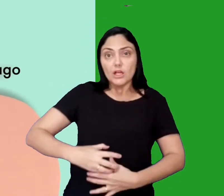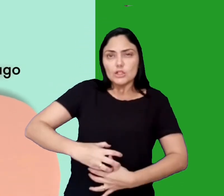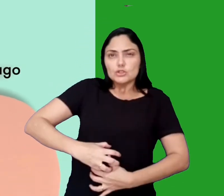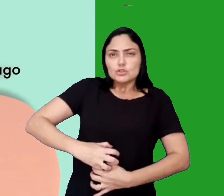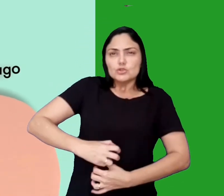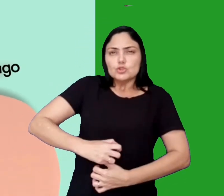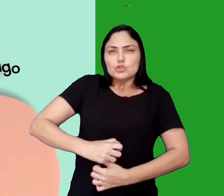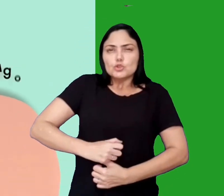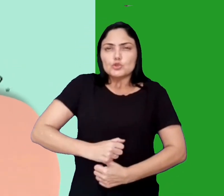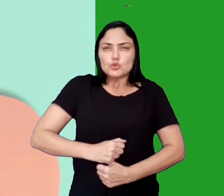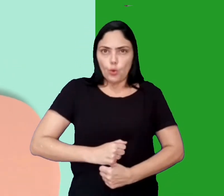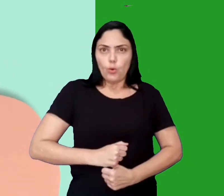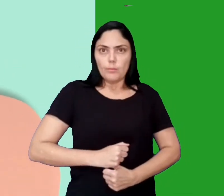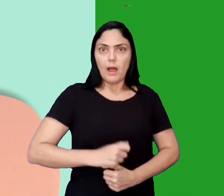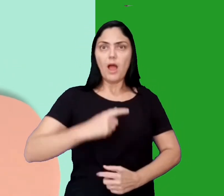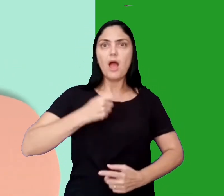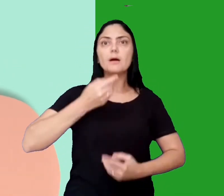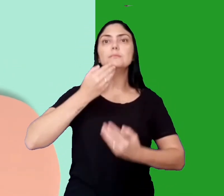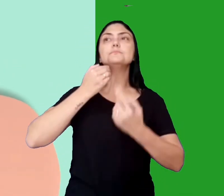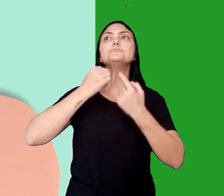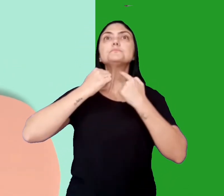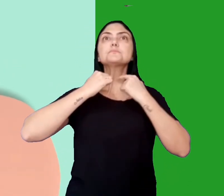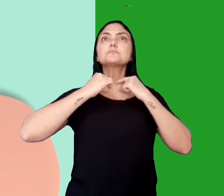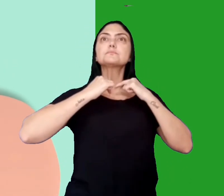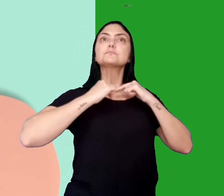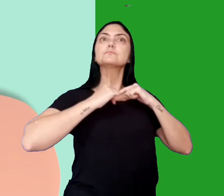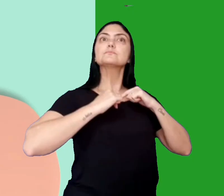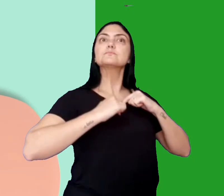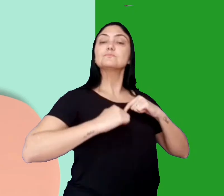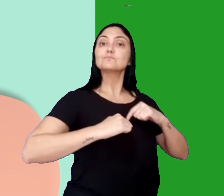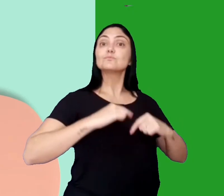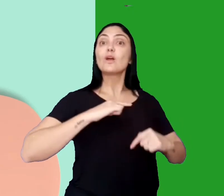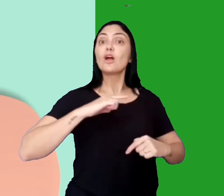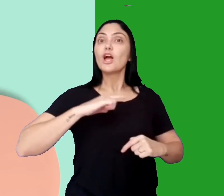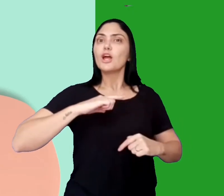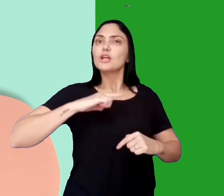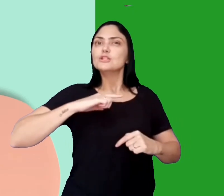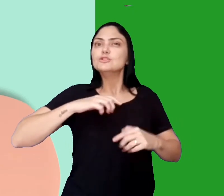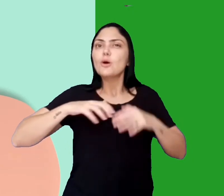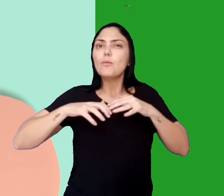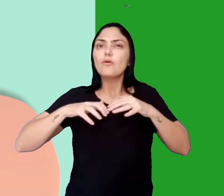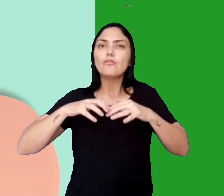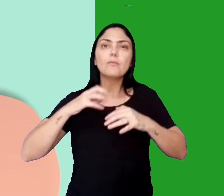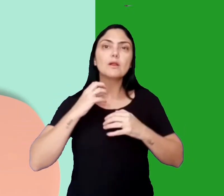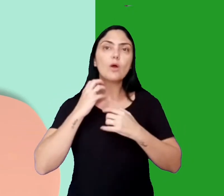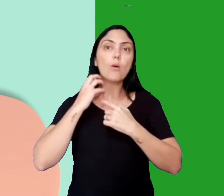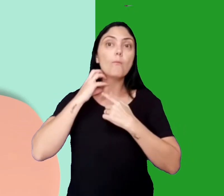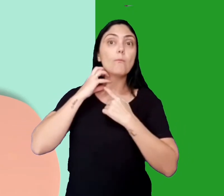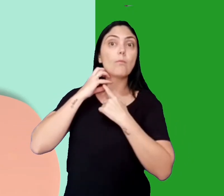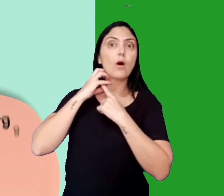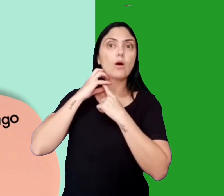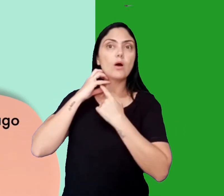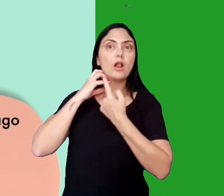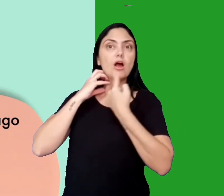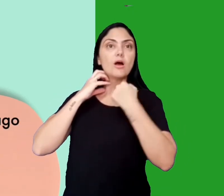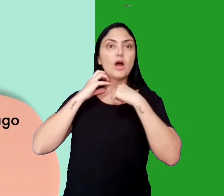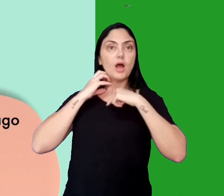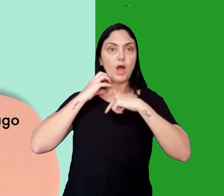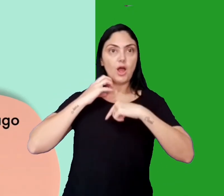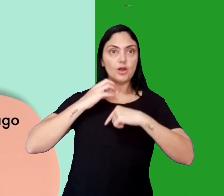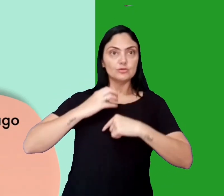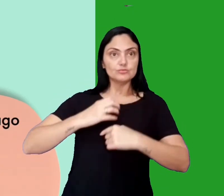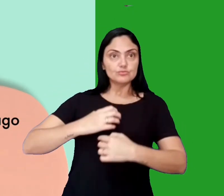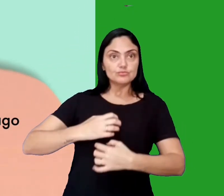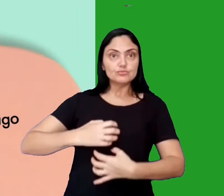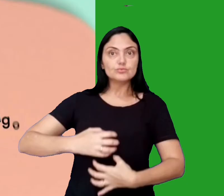estômago. Os movimentos peristálticos continuam fazendo com que o órgão produza contrações que movimentam o bolo alimentar. No estômago,